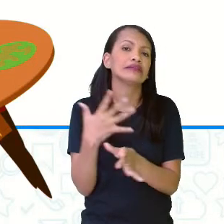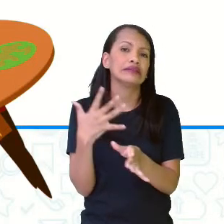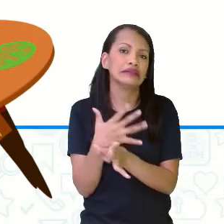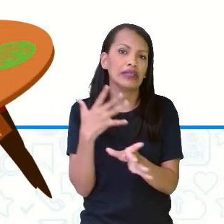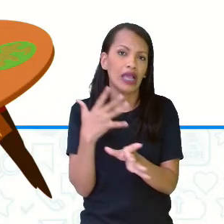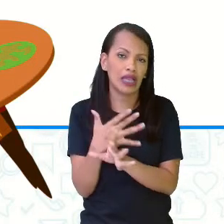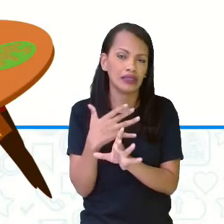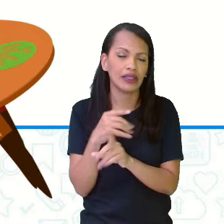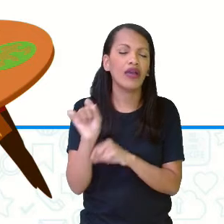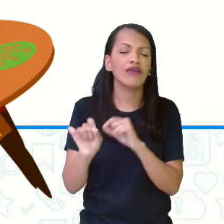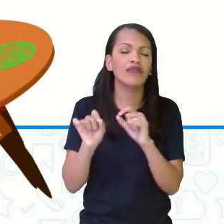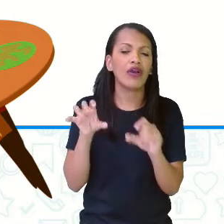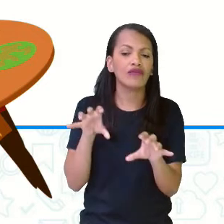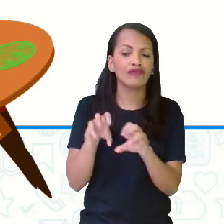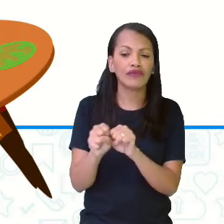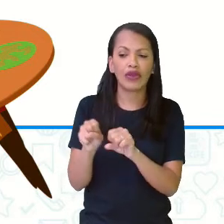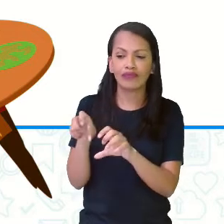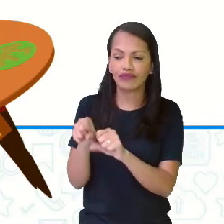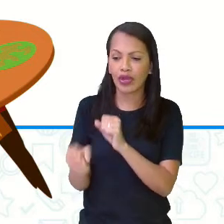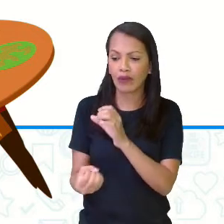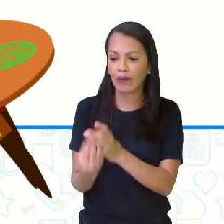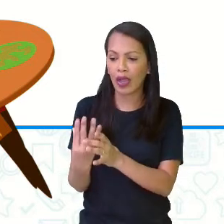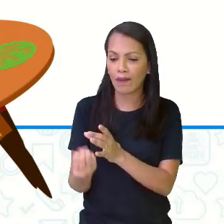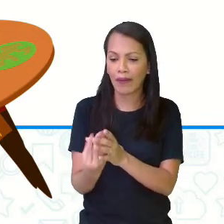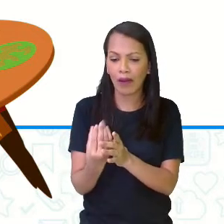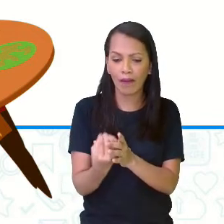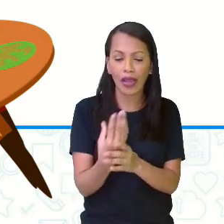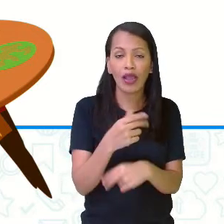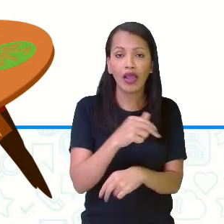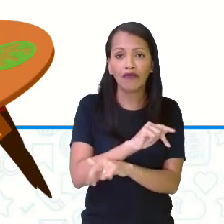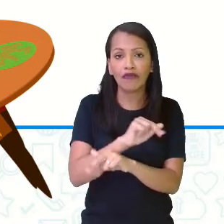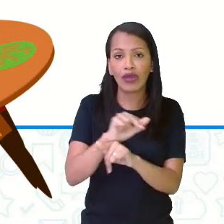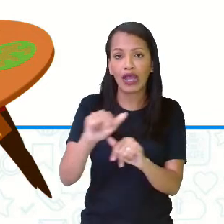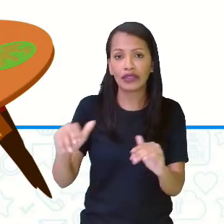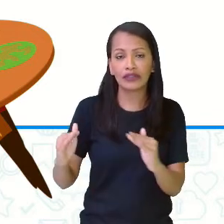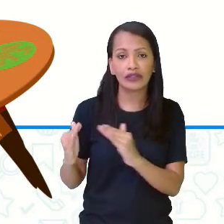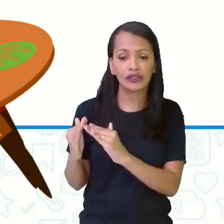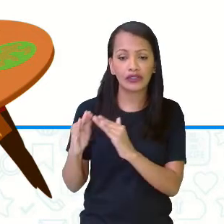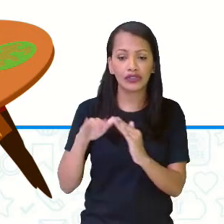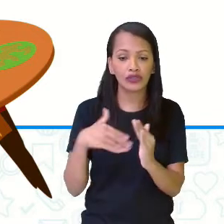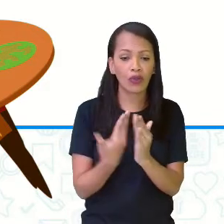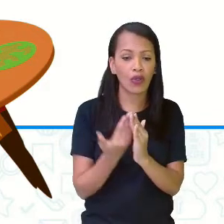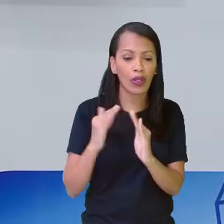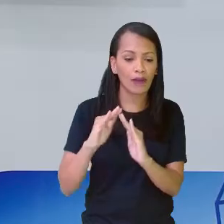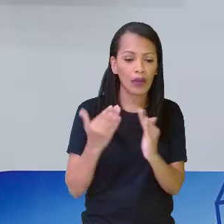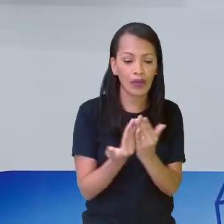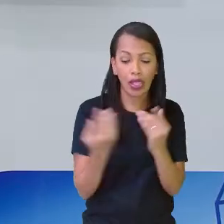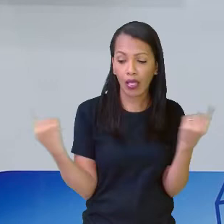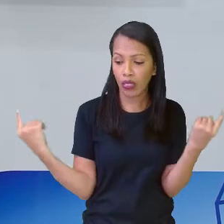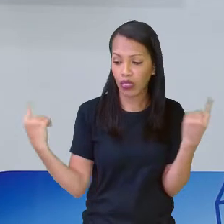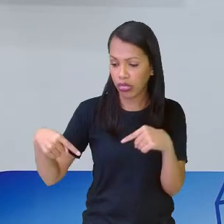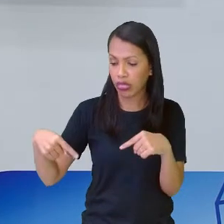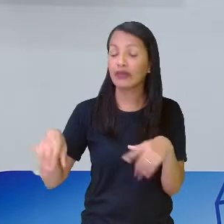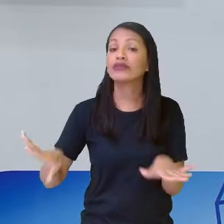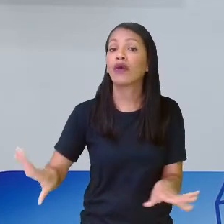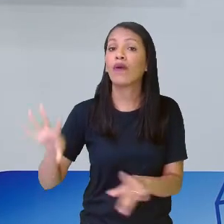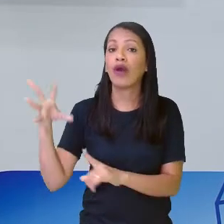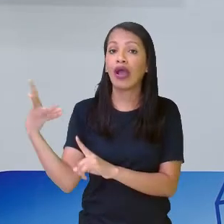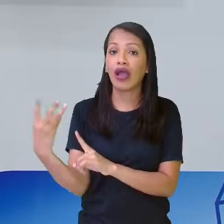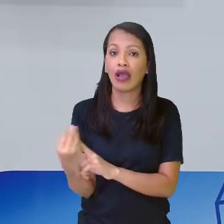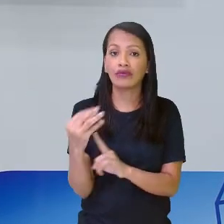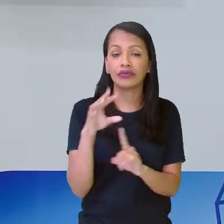se formando e várias escolas se formaram, rivalizando entre si. E essa arte da